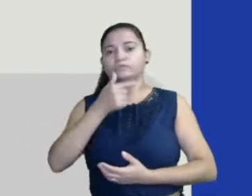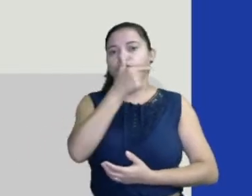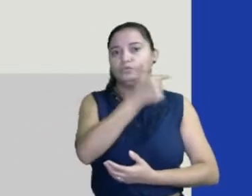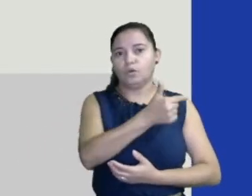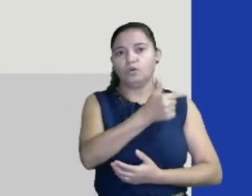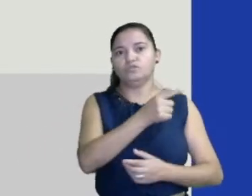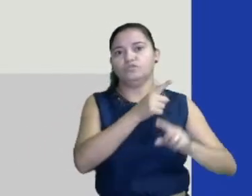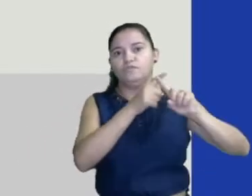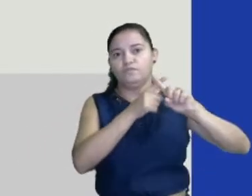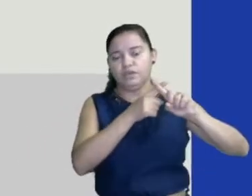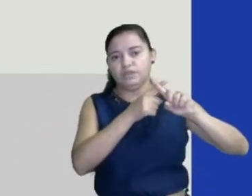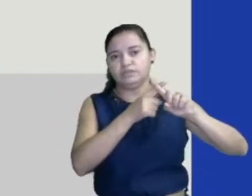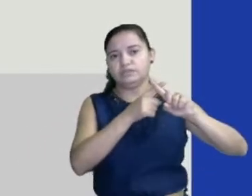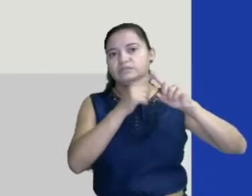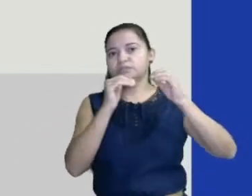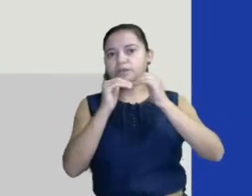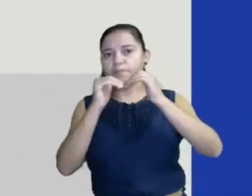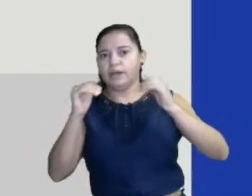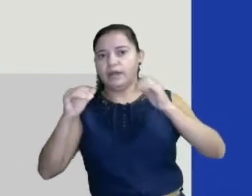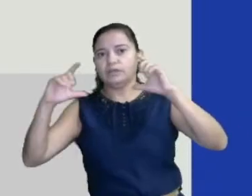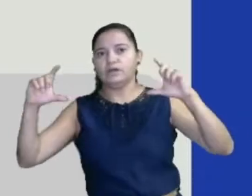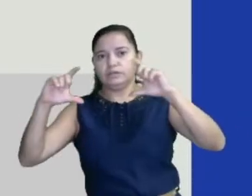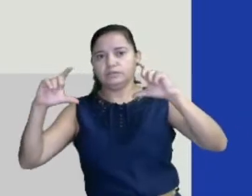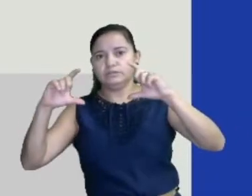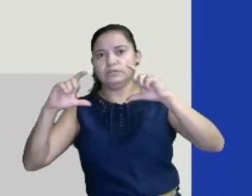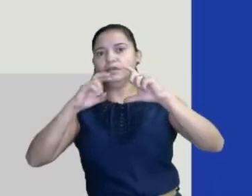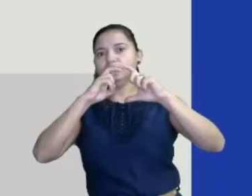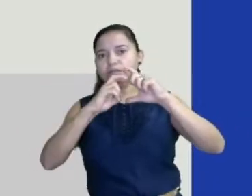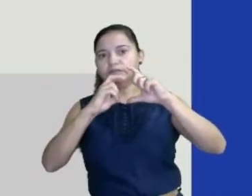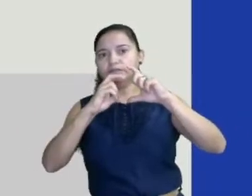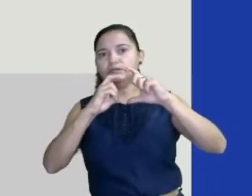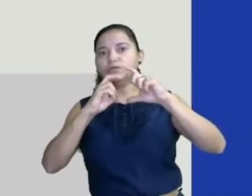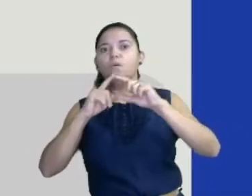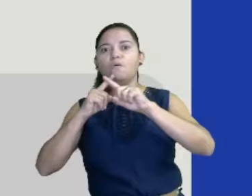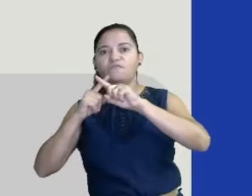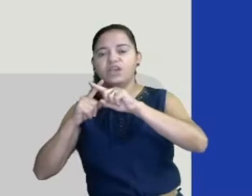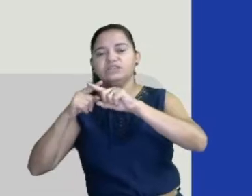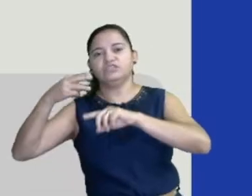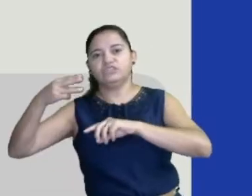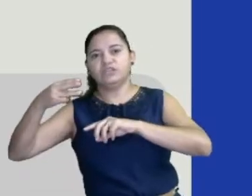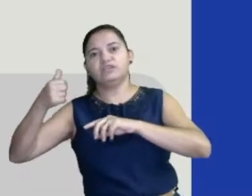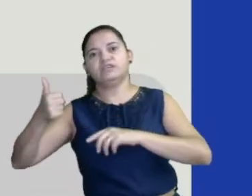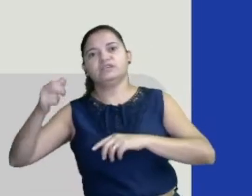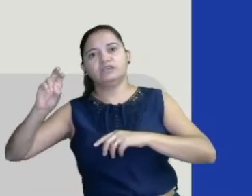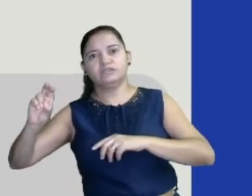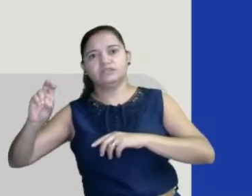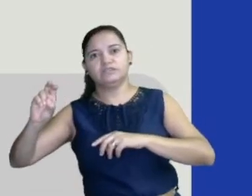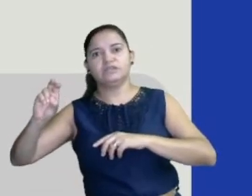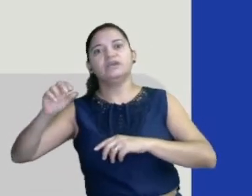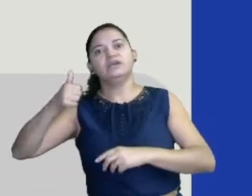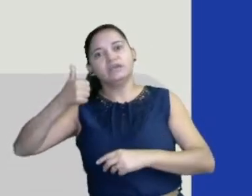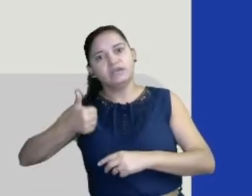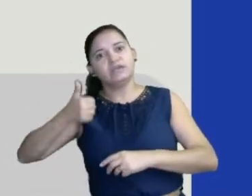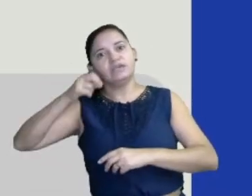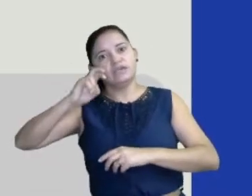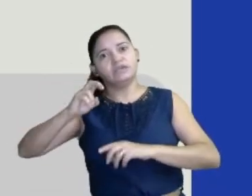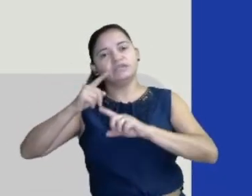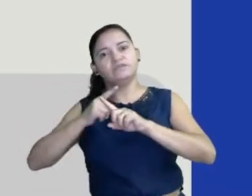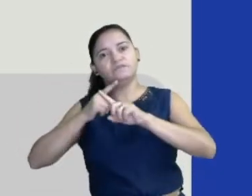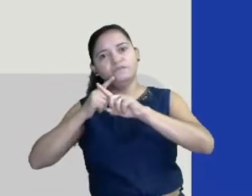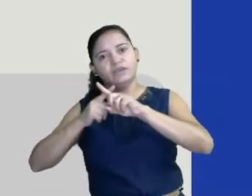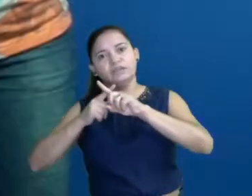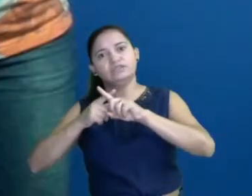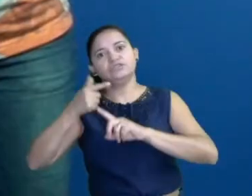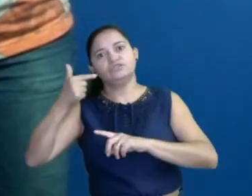separadinho e aí vou multiplicar o que está entre parentes cinco vezes três 15 15 x 2